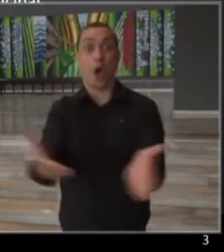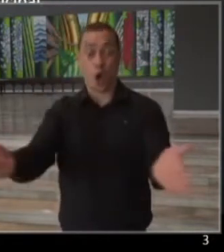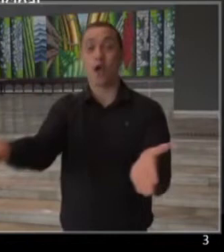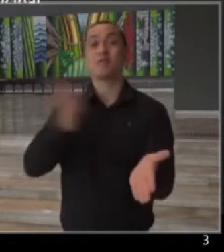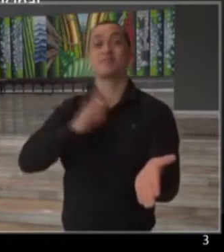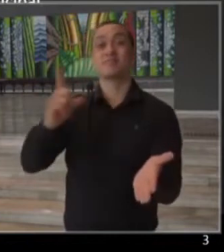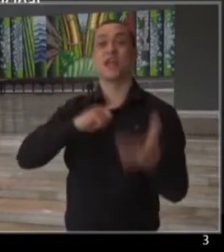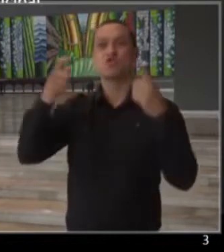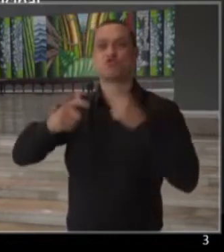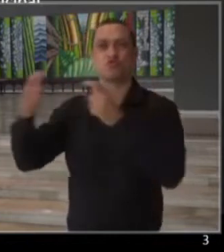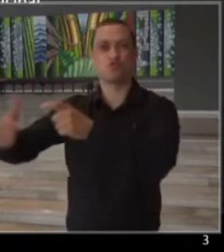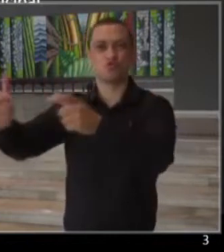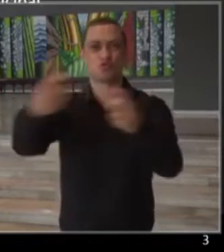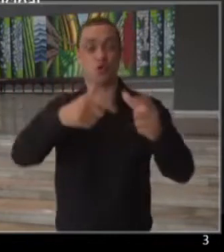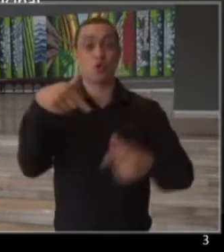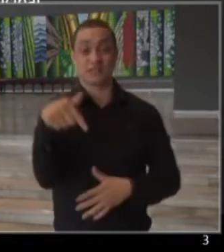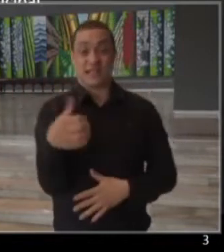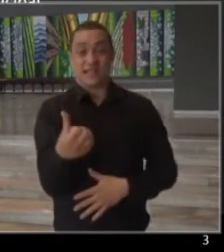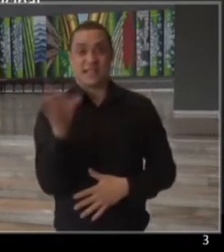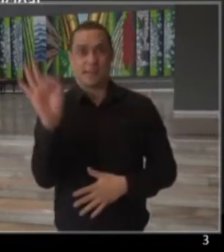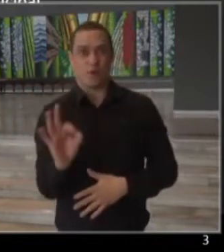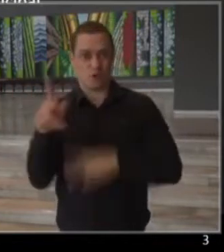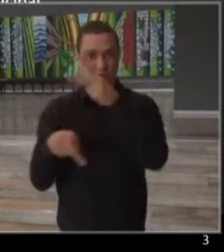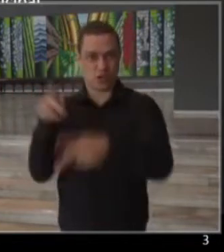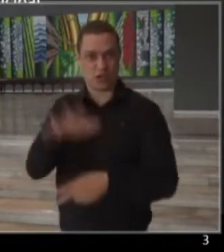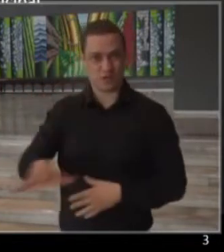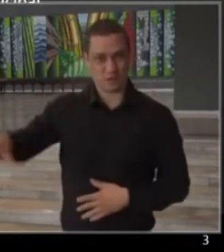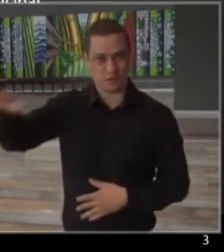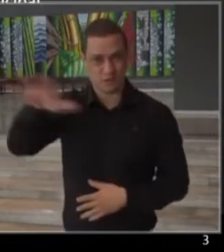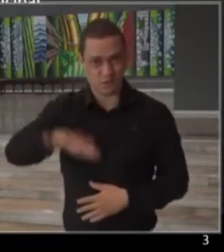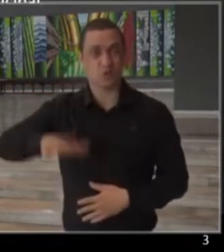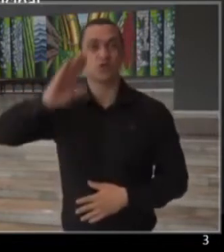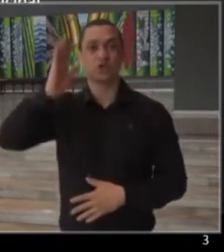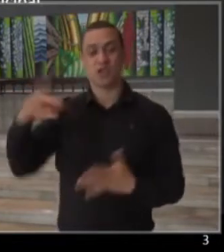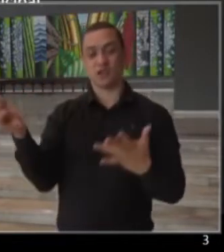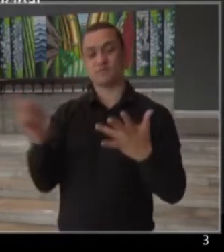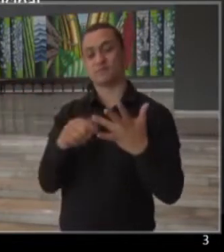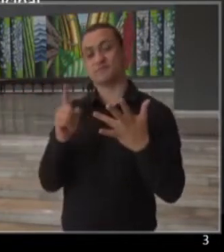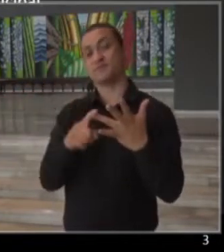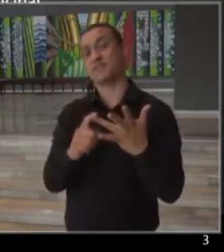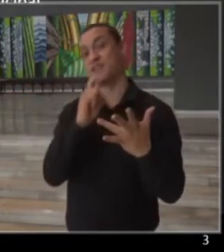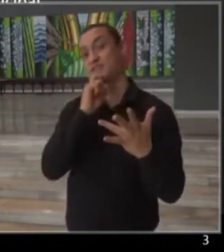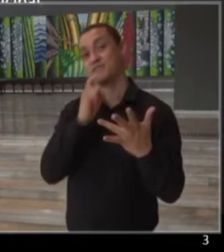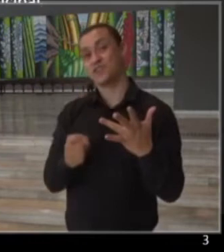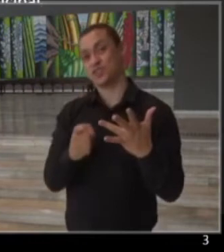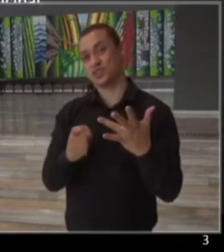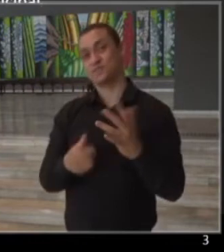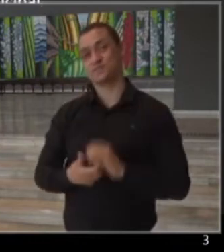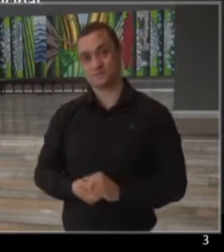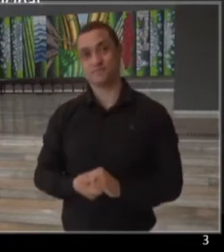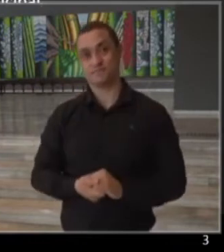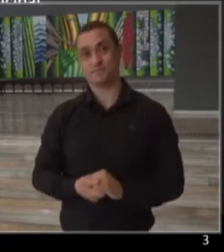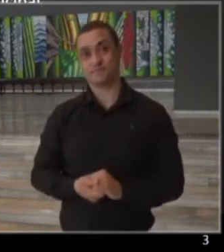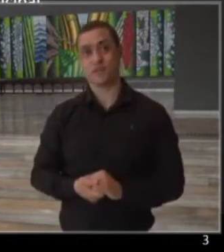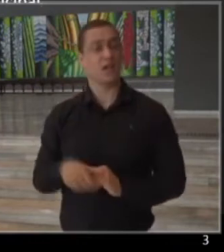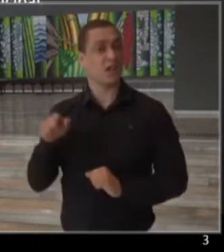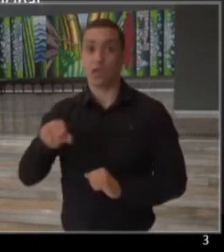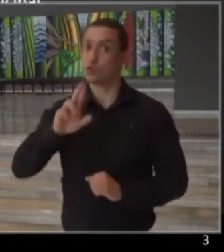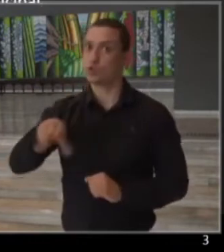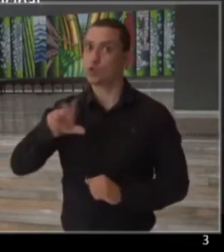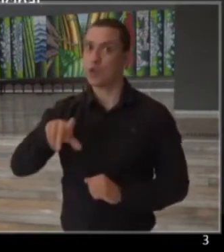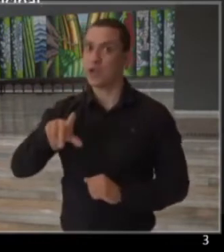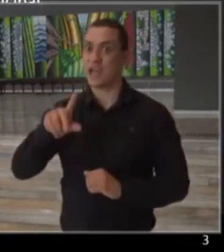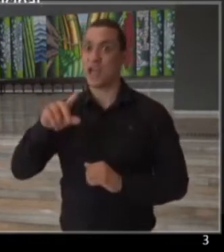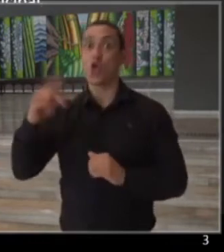de regiões, 76% da população do estado de São Paulo, na fase verde, que não é ainda a